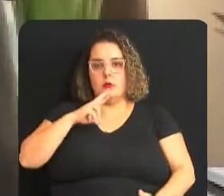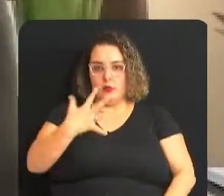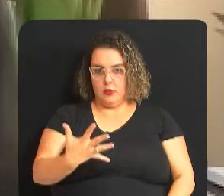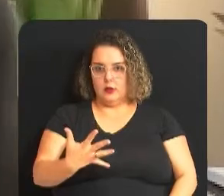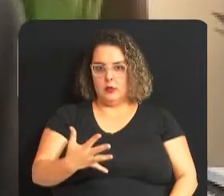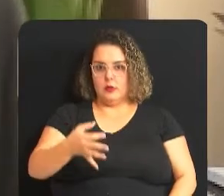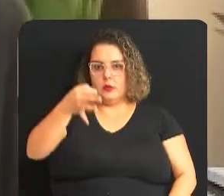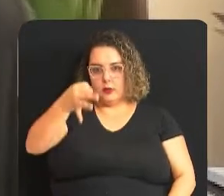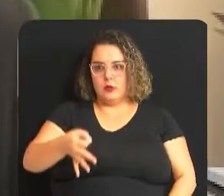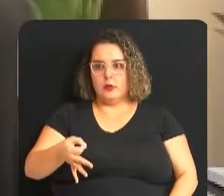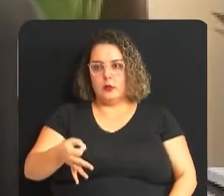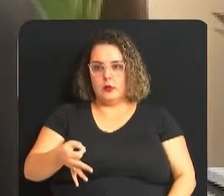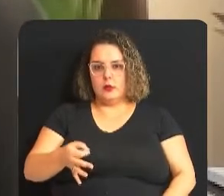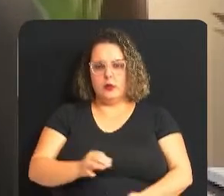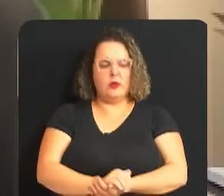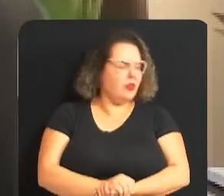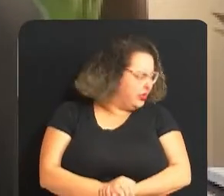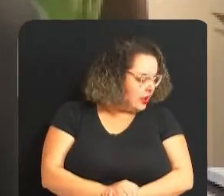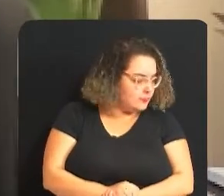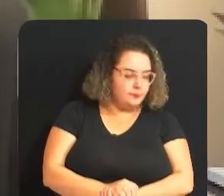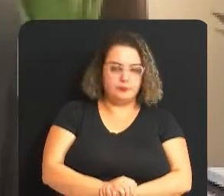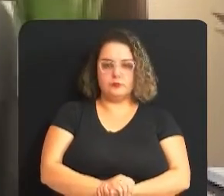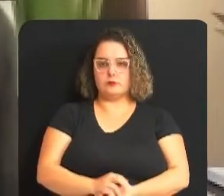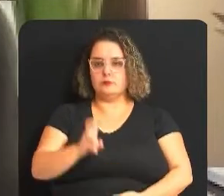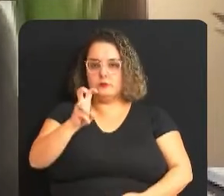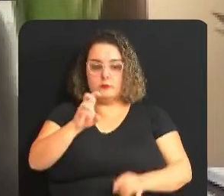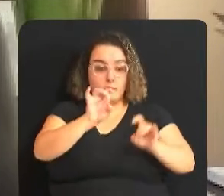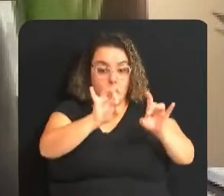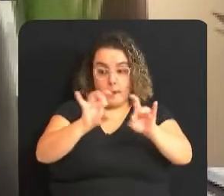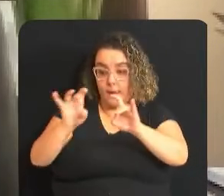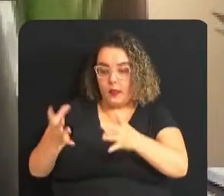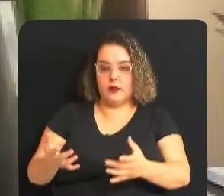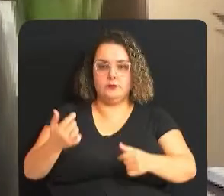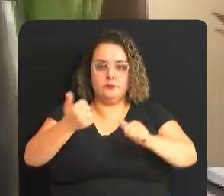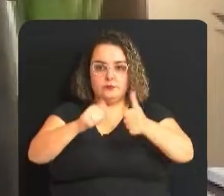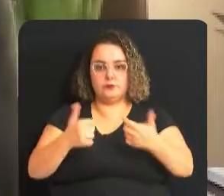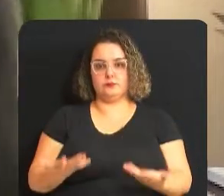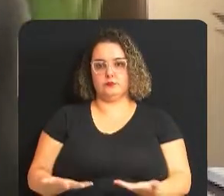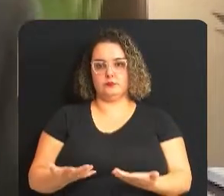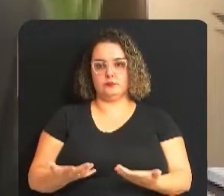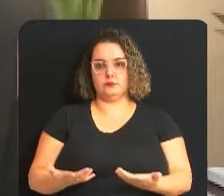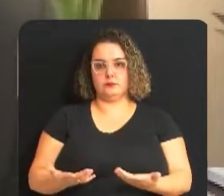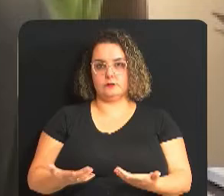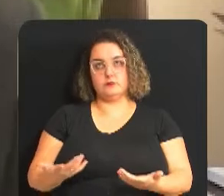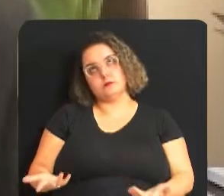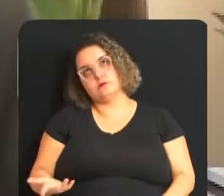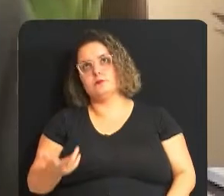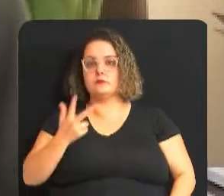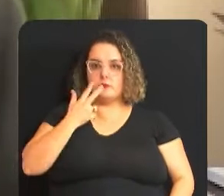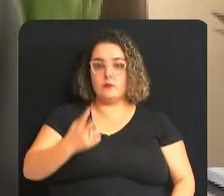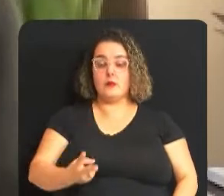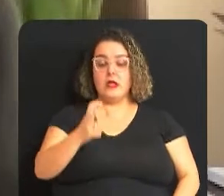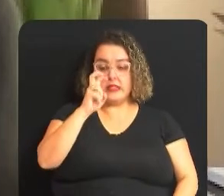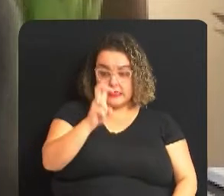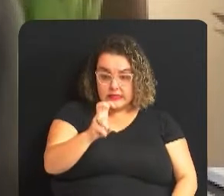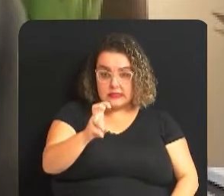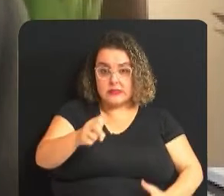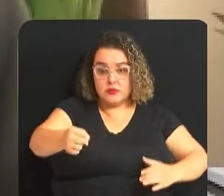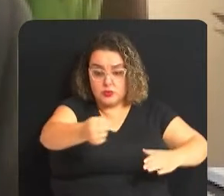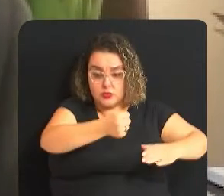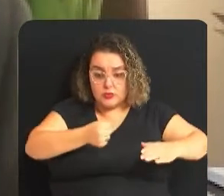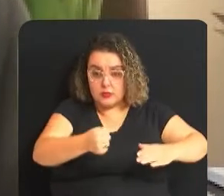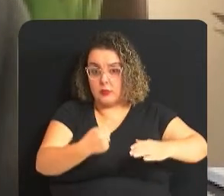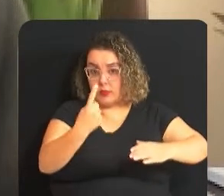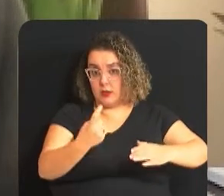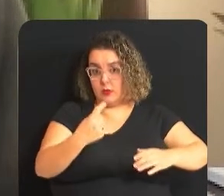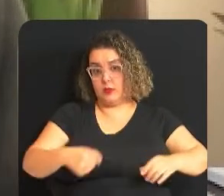especialista. Eu não vou te mandar para 5 especialistas para avaliar, porque é como botar 5 cozinheiros na cozinha.